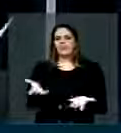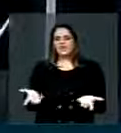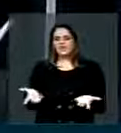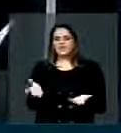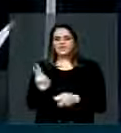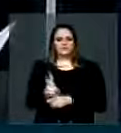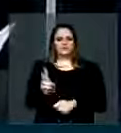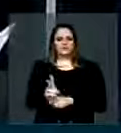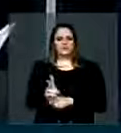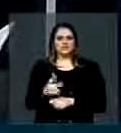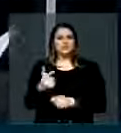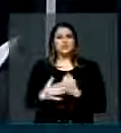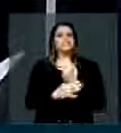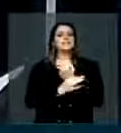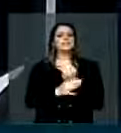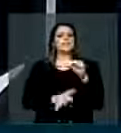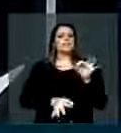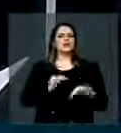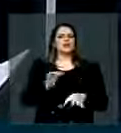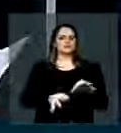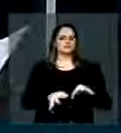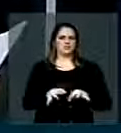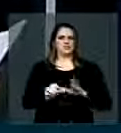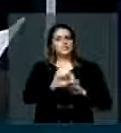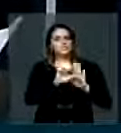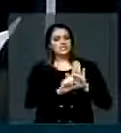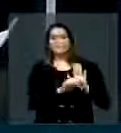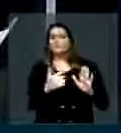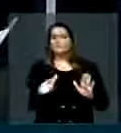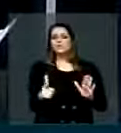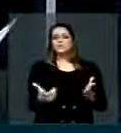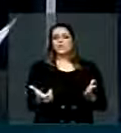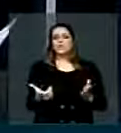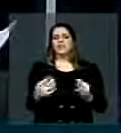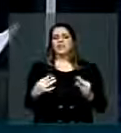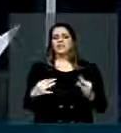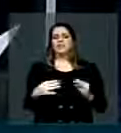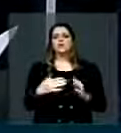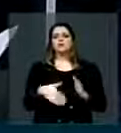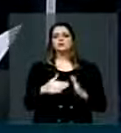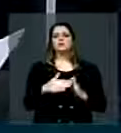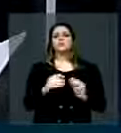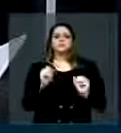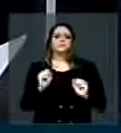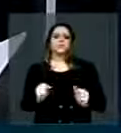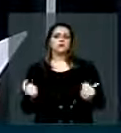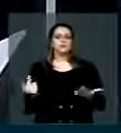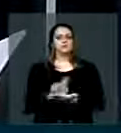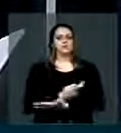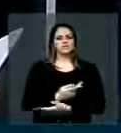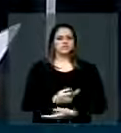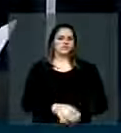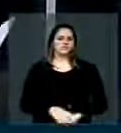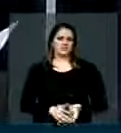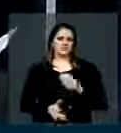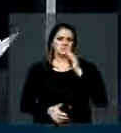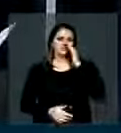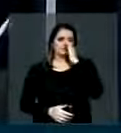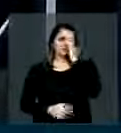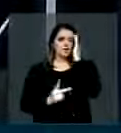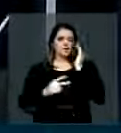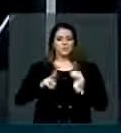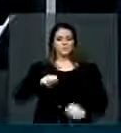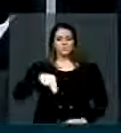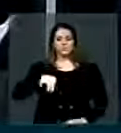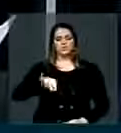o Estatuto do Torcedor não esclarece quais as sanções que também poderão ser aplicadas para as condutas violentas das